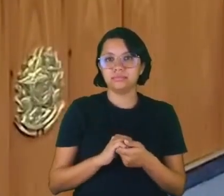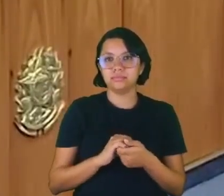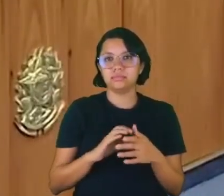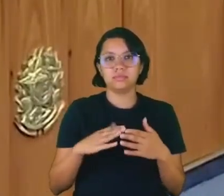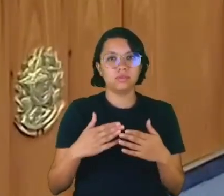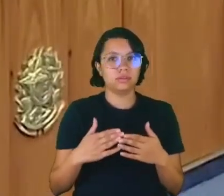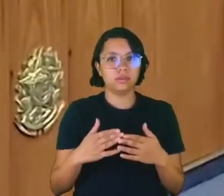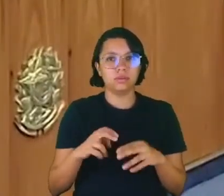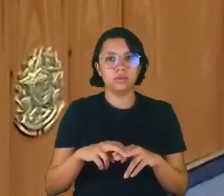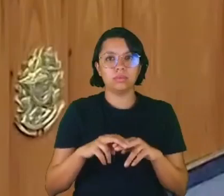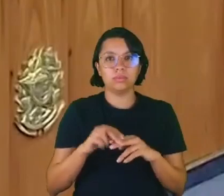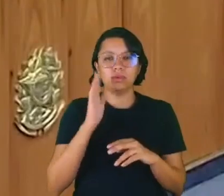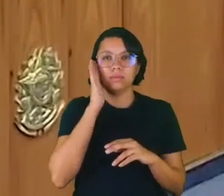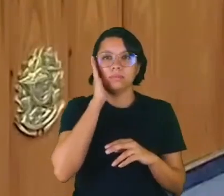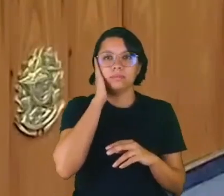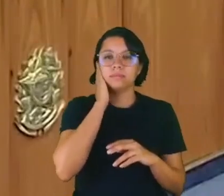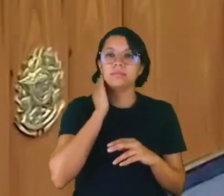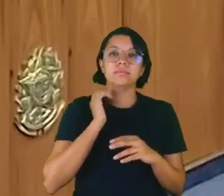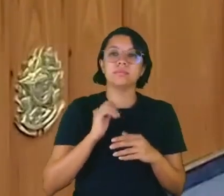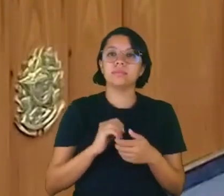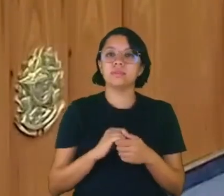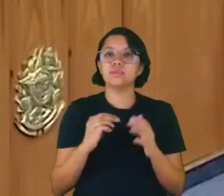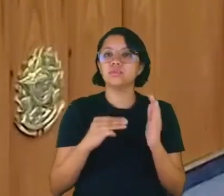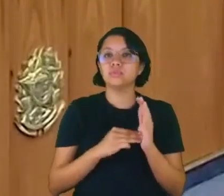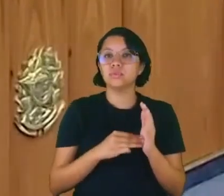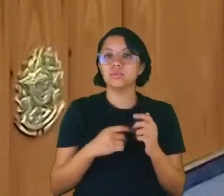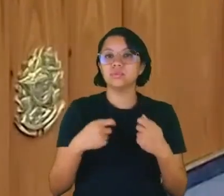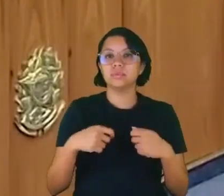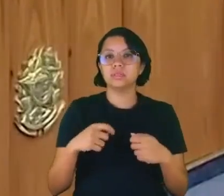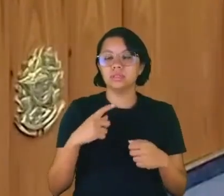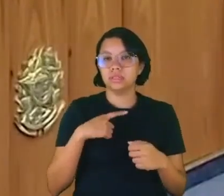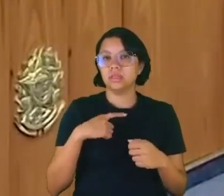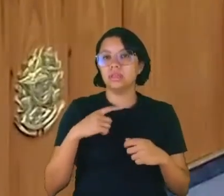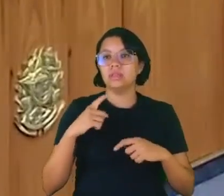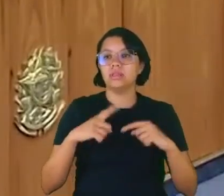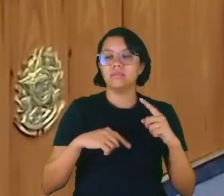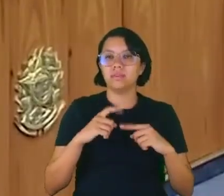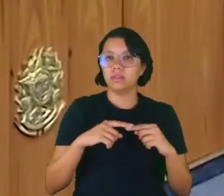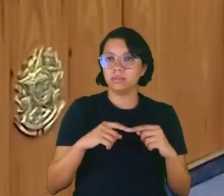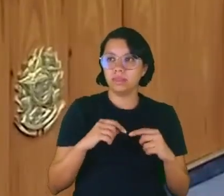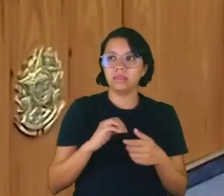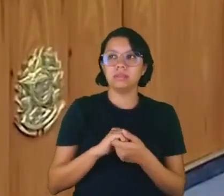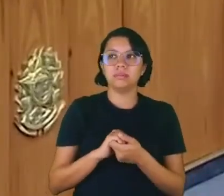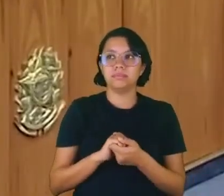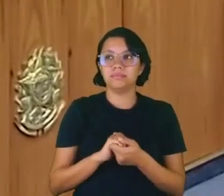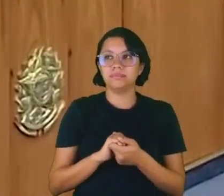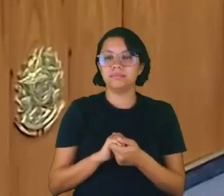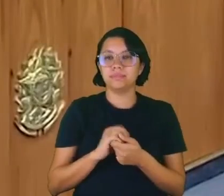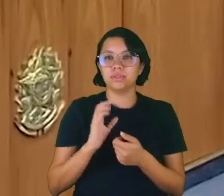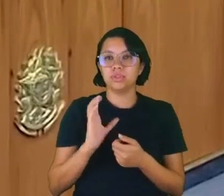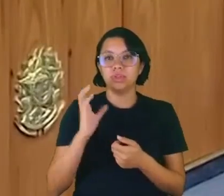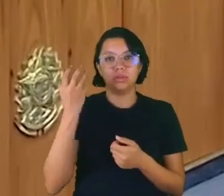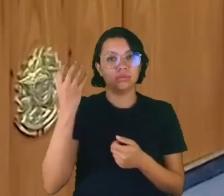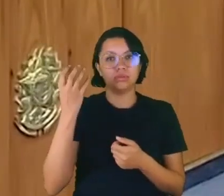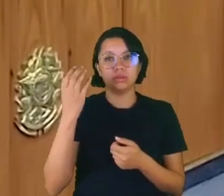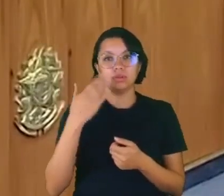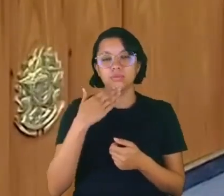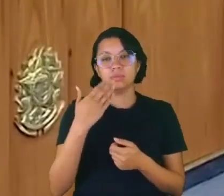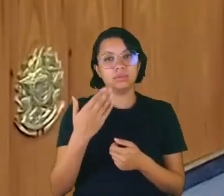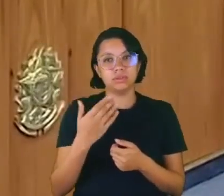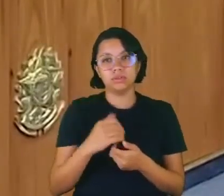por essa razão, é preciso mesmo ter mecanismos de sistemas de solução de demandas,